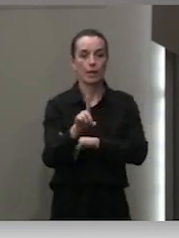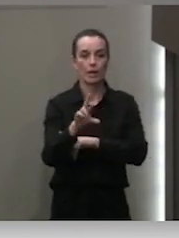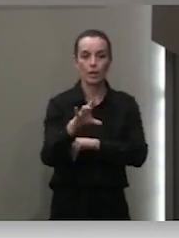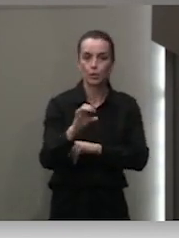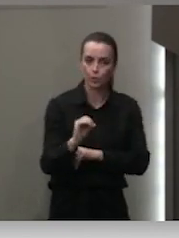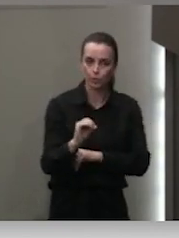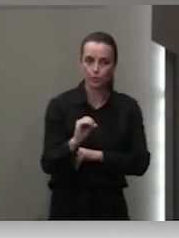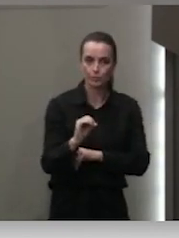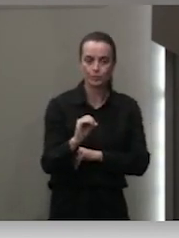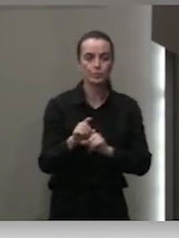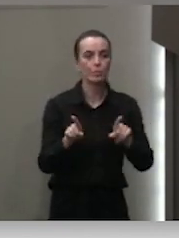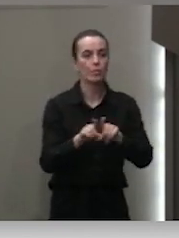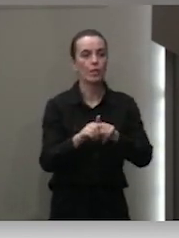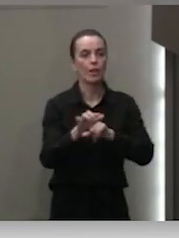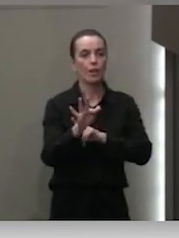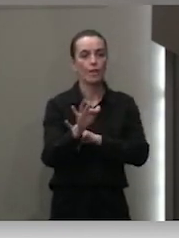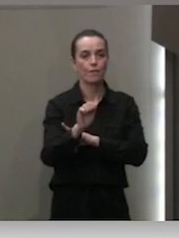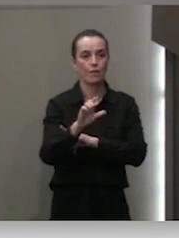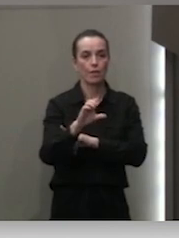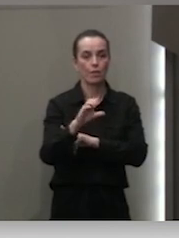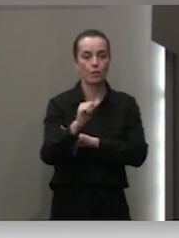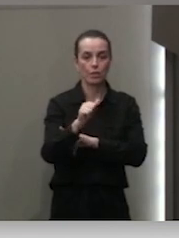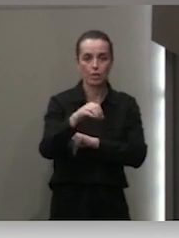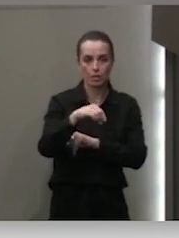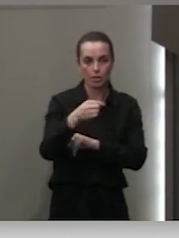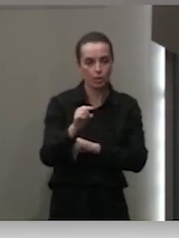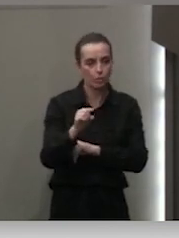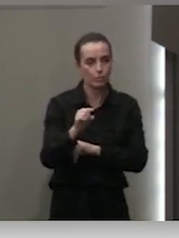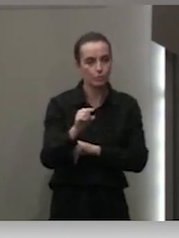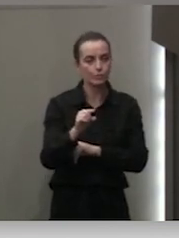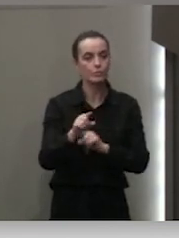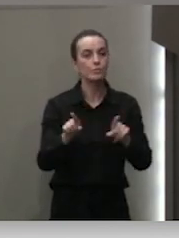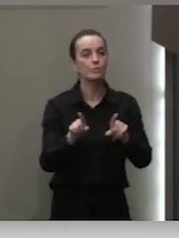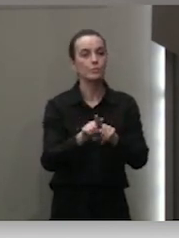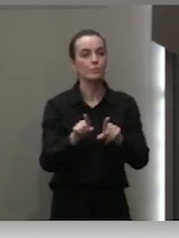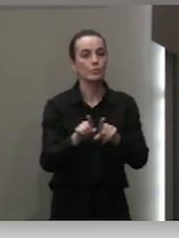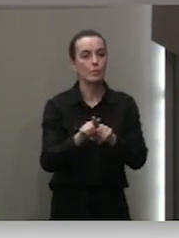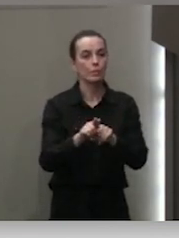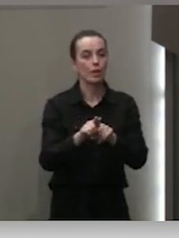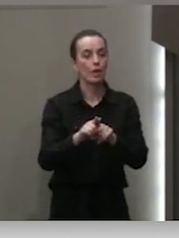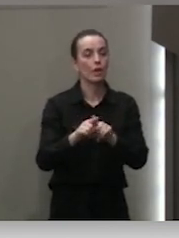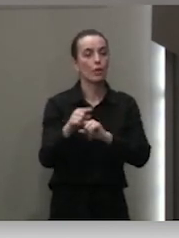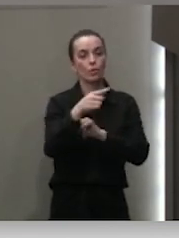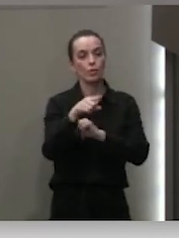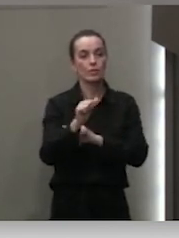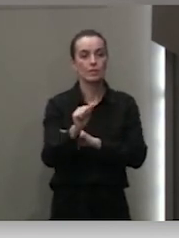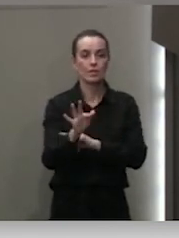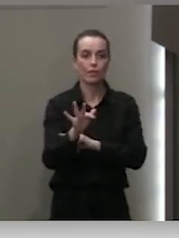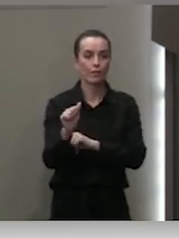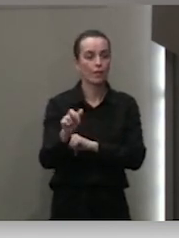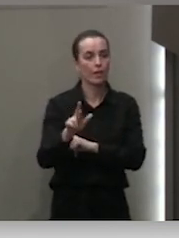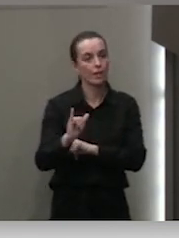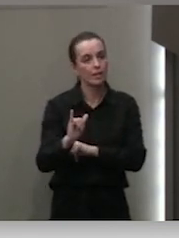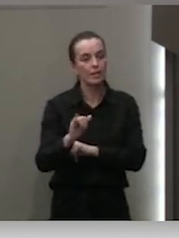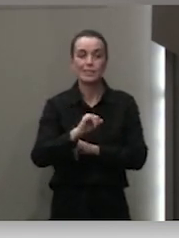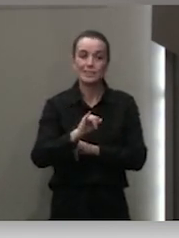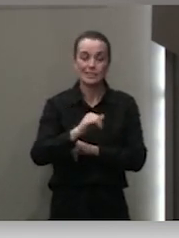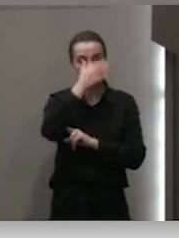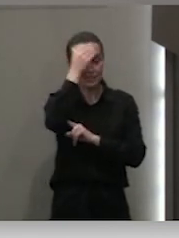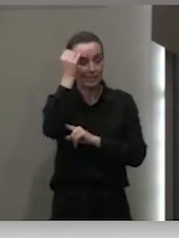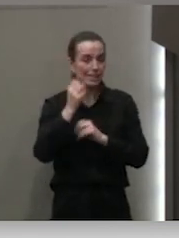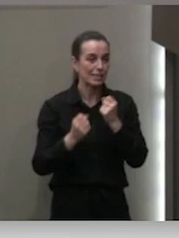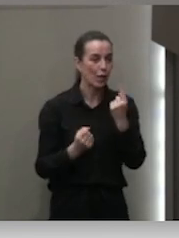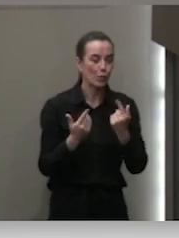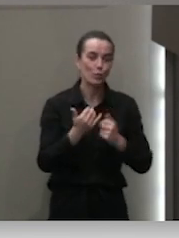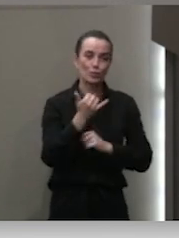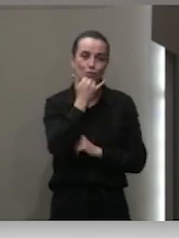disposição o falcão botou o avião à disposição o Sérgio zafar botou e me perdoem os outros que eu não vou lembrar de cabeça